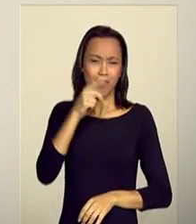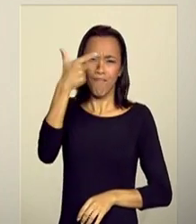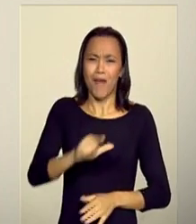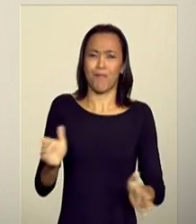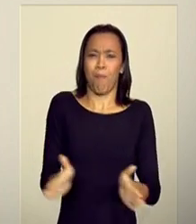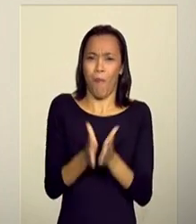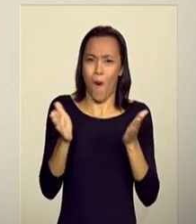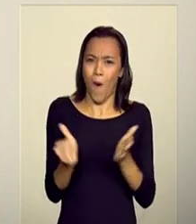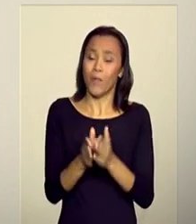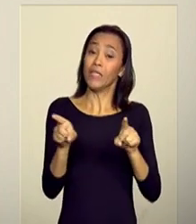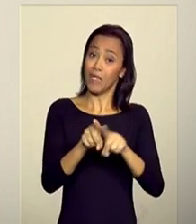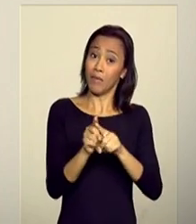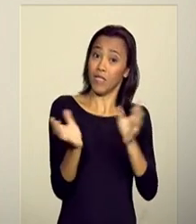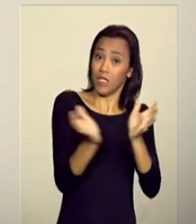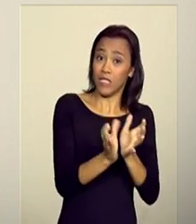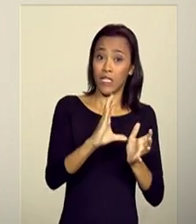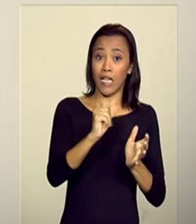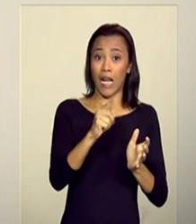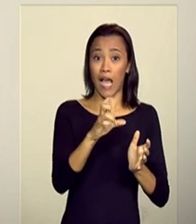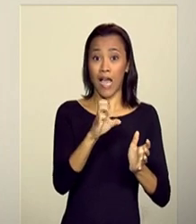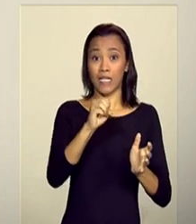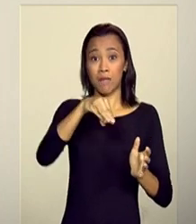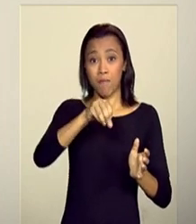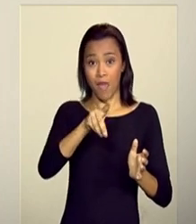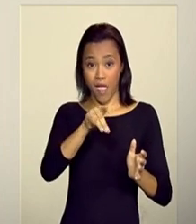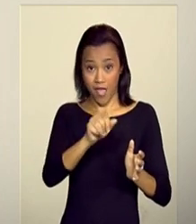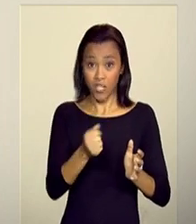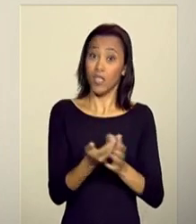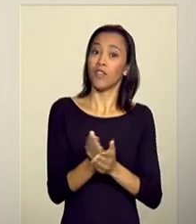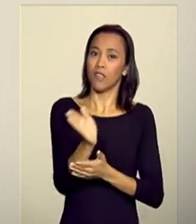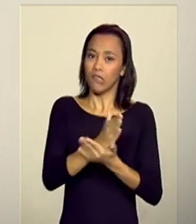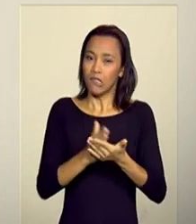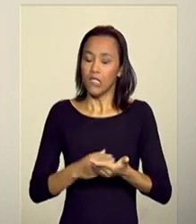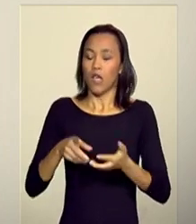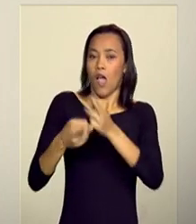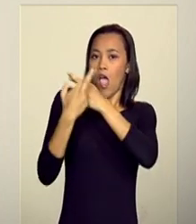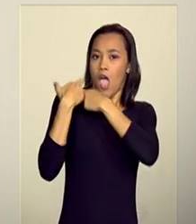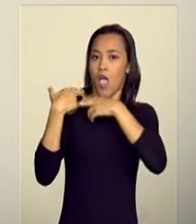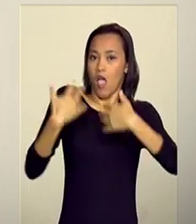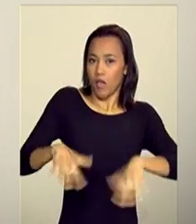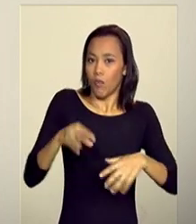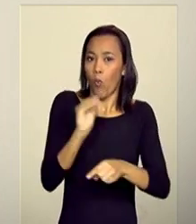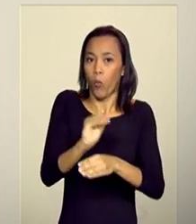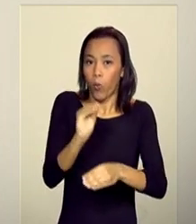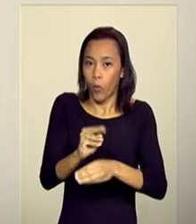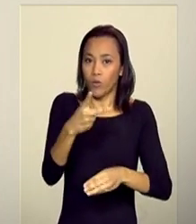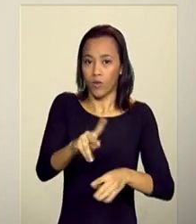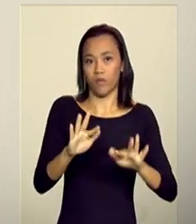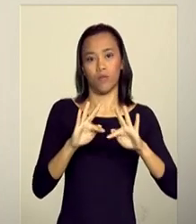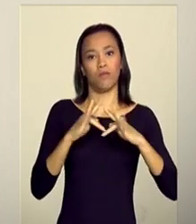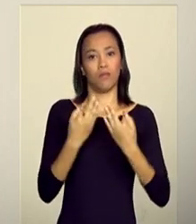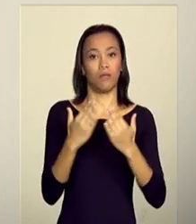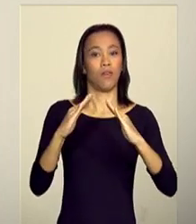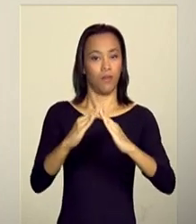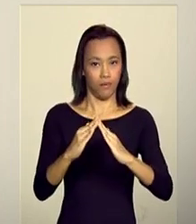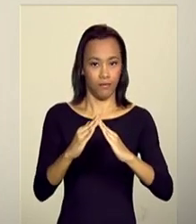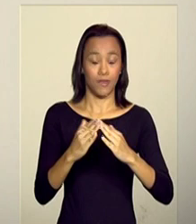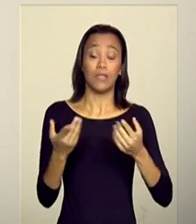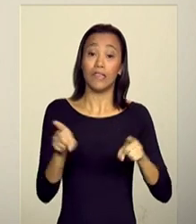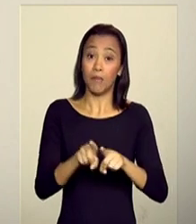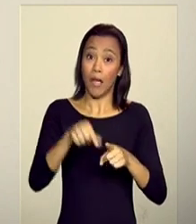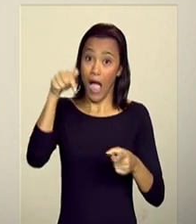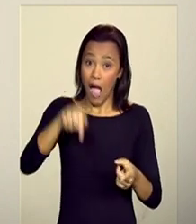mais pobres e as de classe média que dividem os seus maridos a responsabilidade pelo sustento da casa